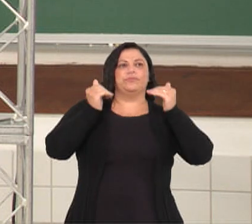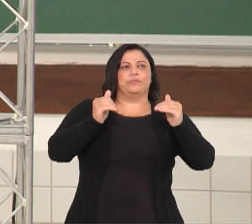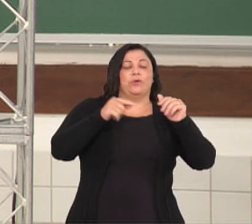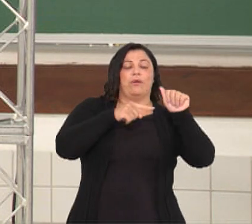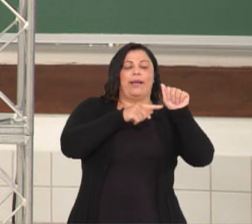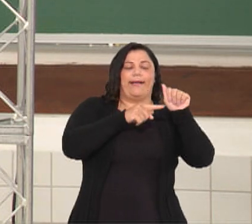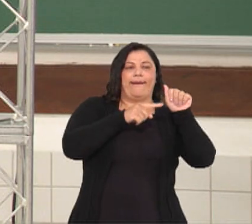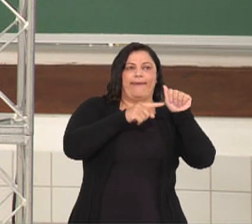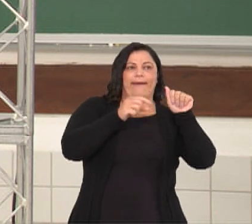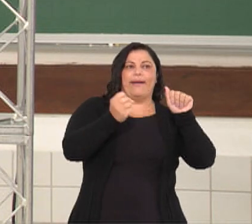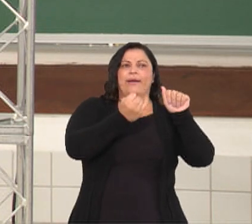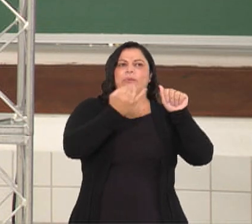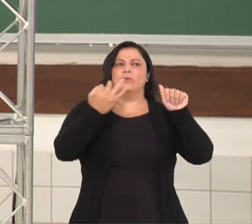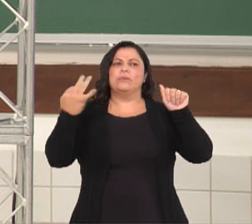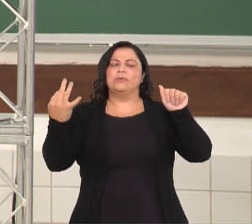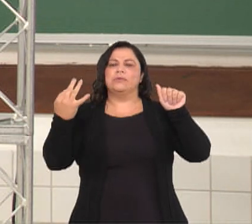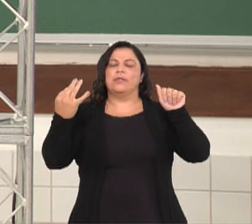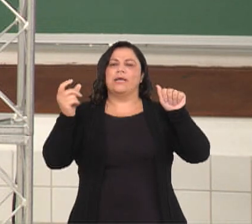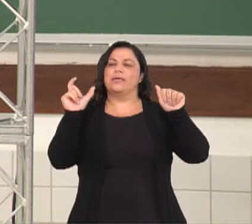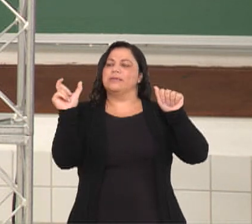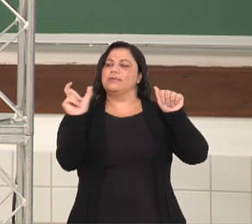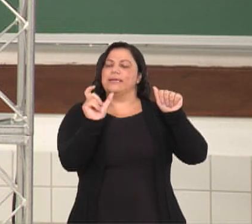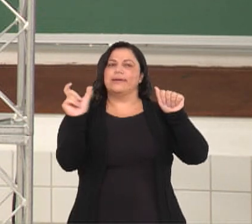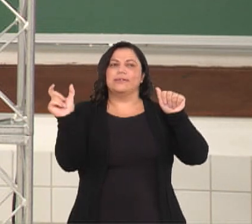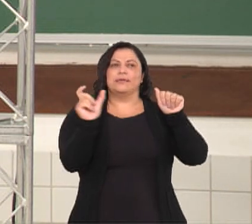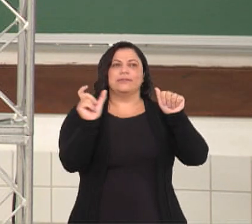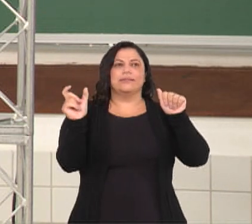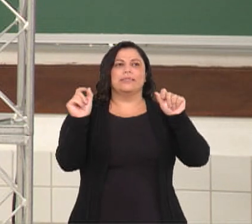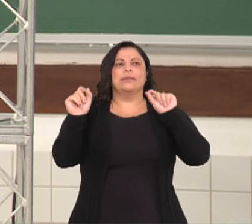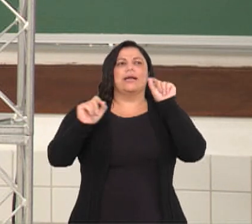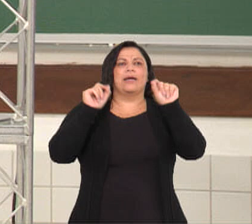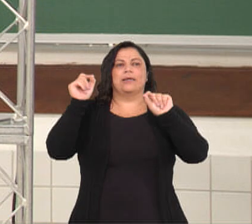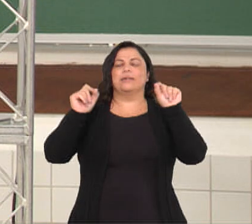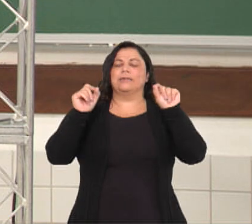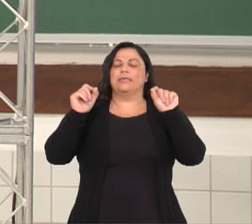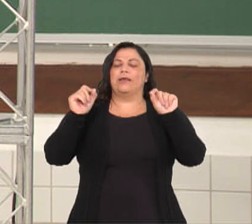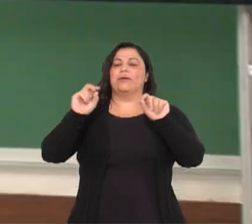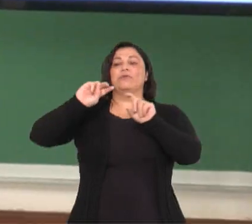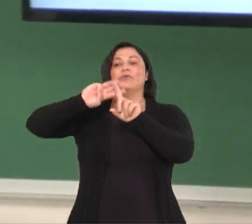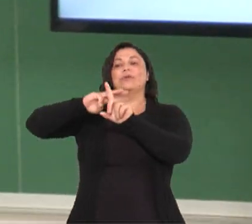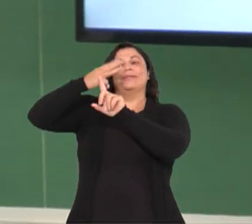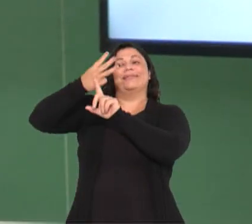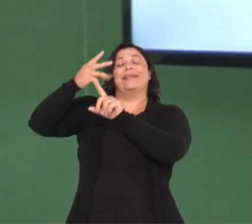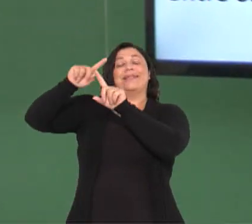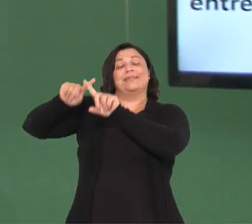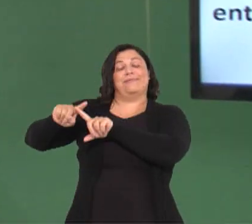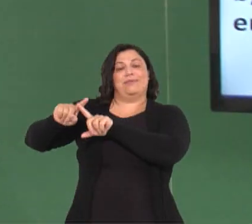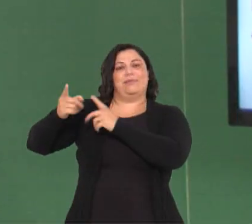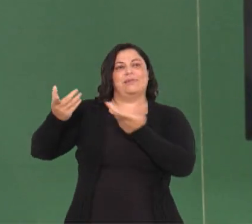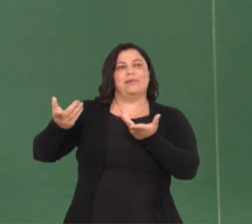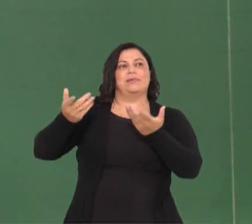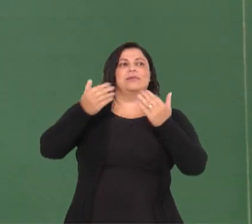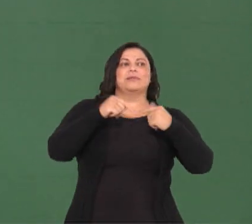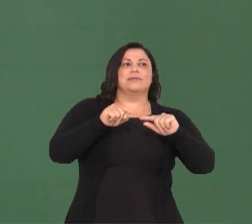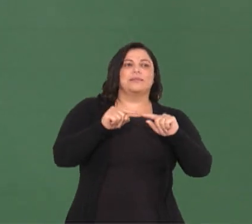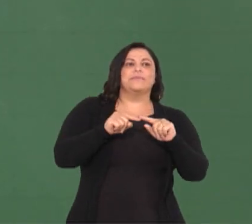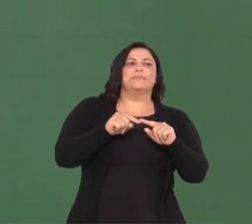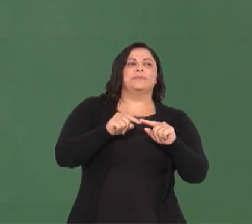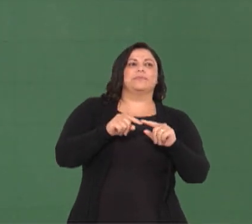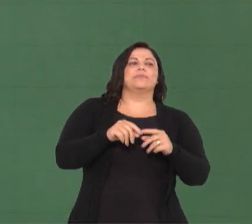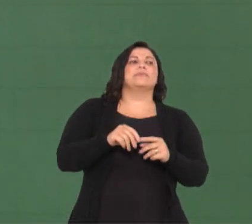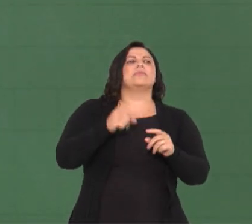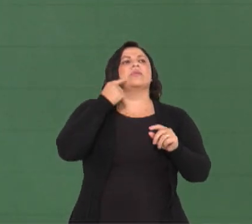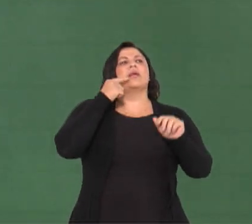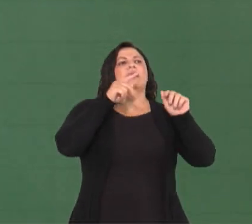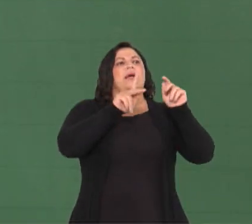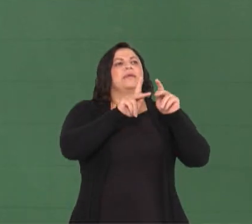Força elétrica, módulo da força elétrica é igual constante eletrostática vezes carga 1 vezes carga 2, divididos